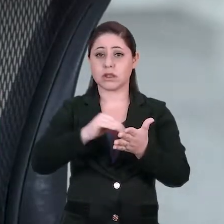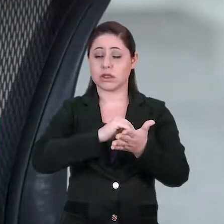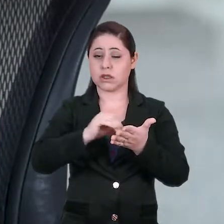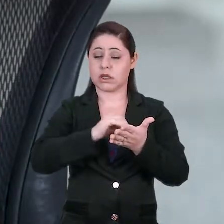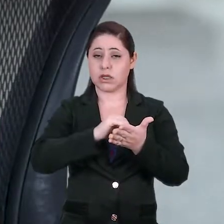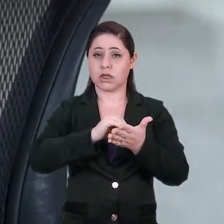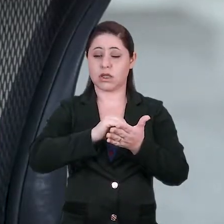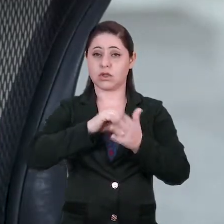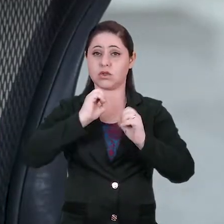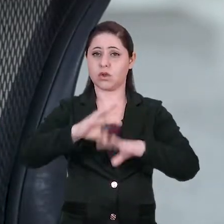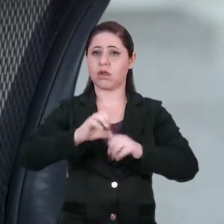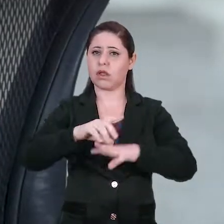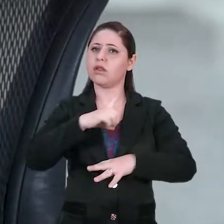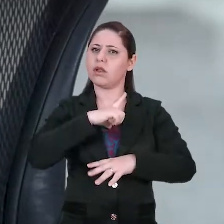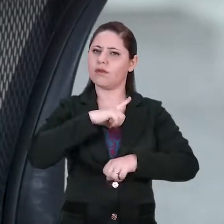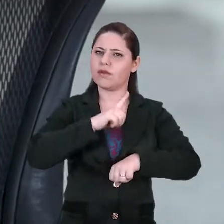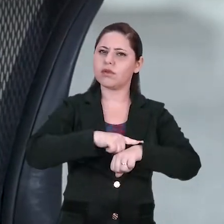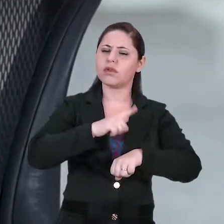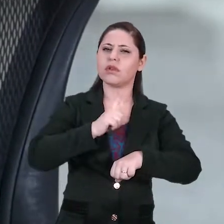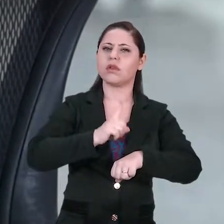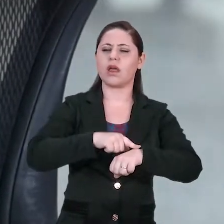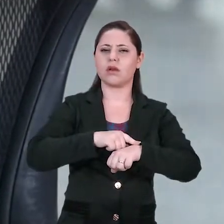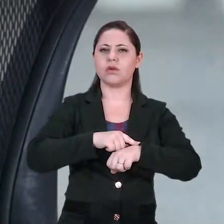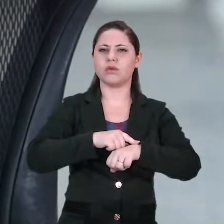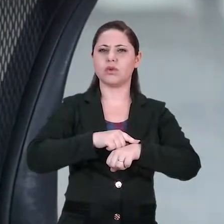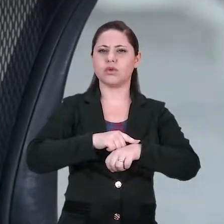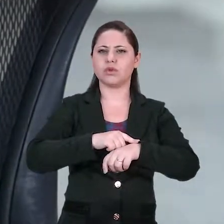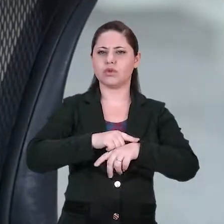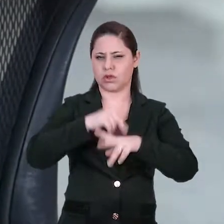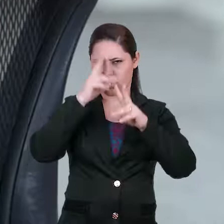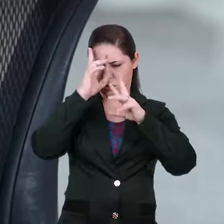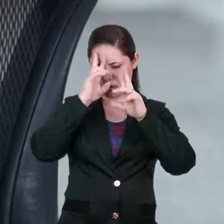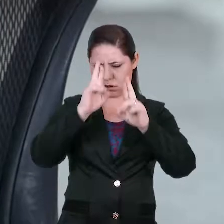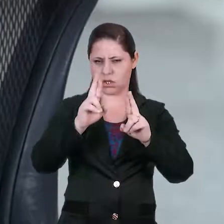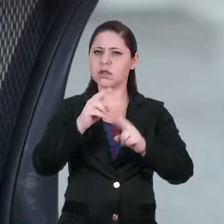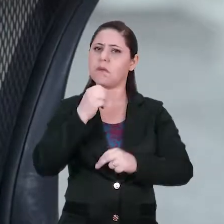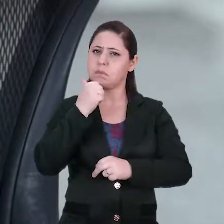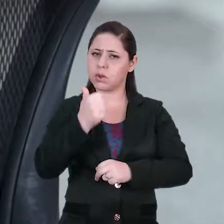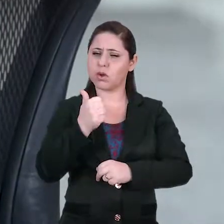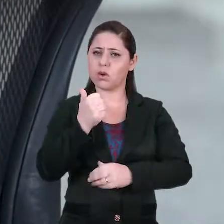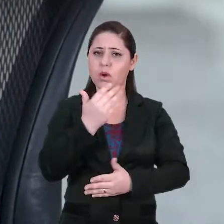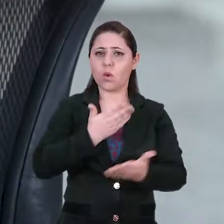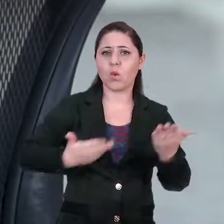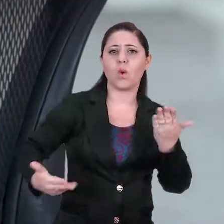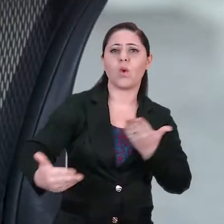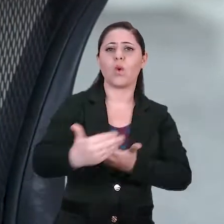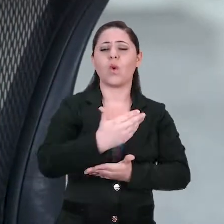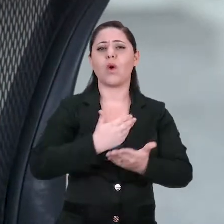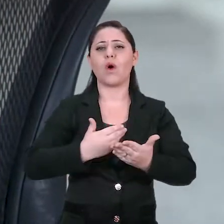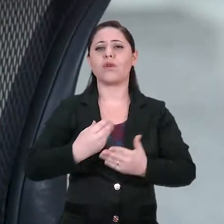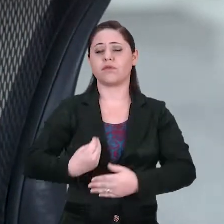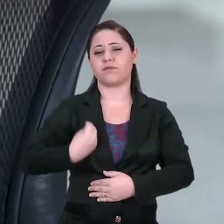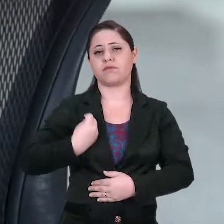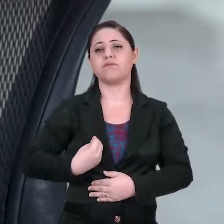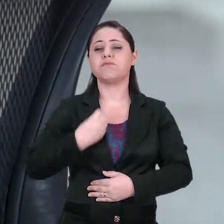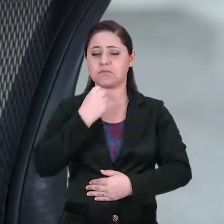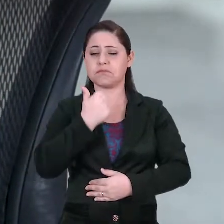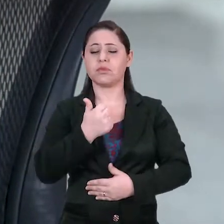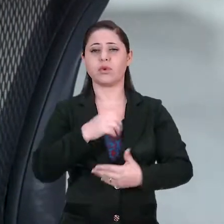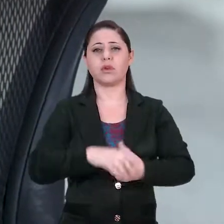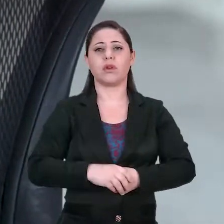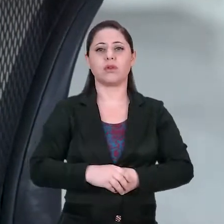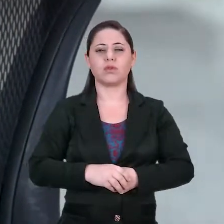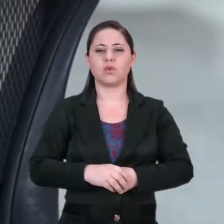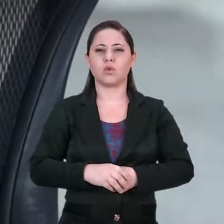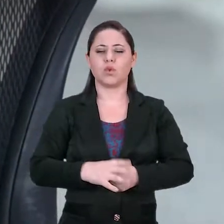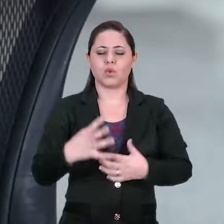uma época de vereança muito agitada, mas também foi de muito boa convivência com os meus colegas vereadores.